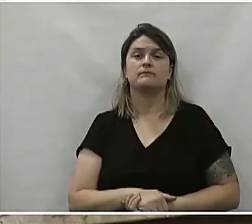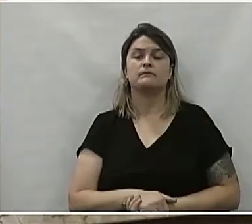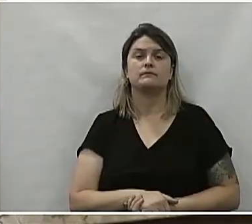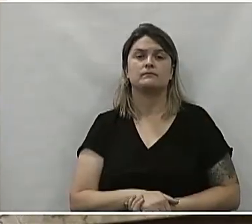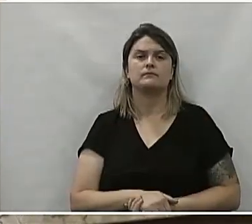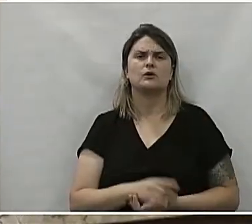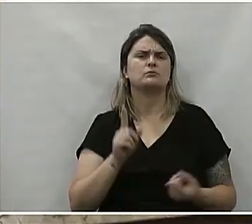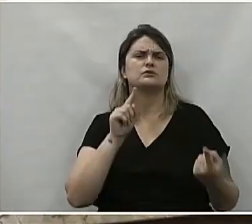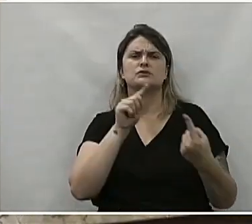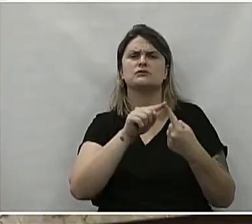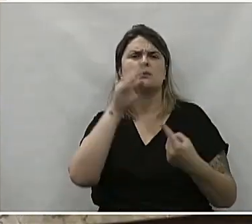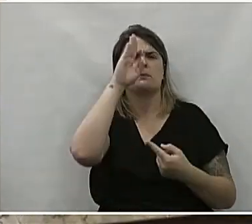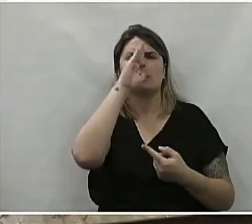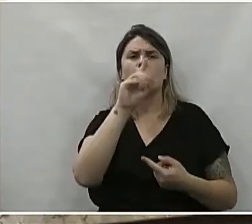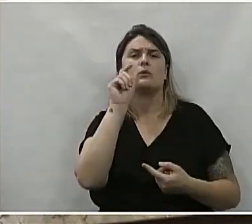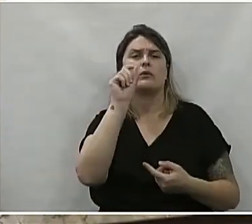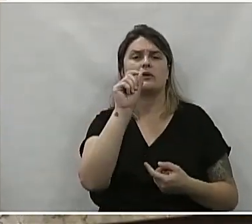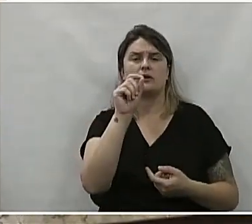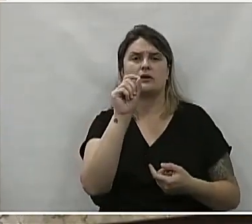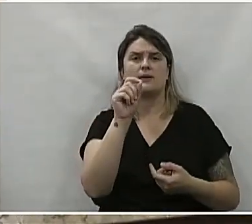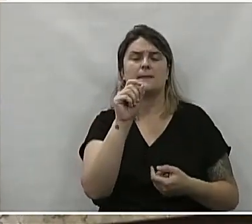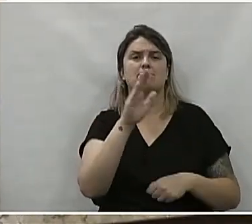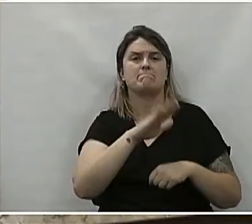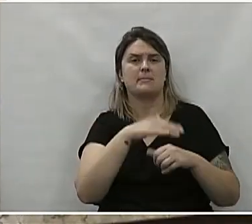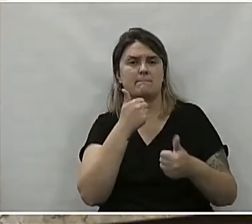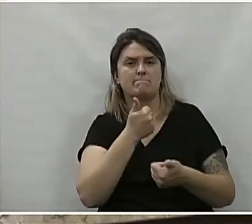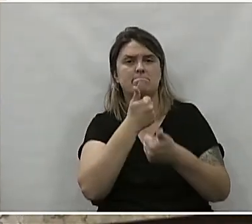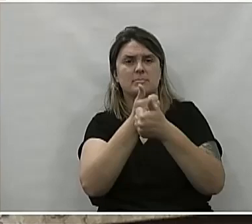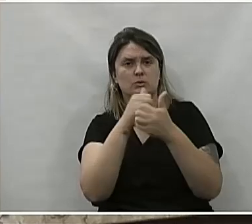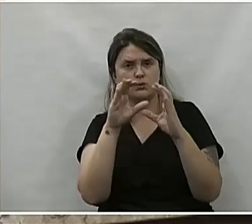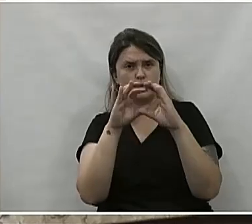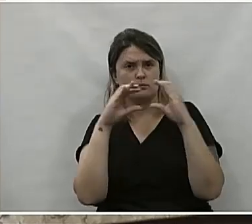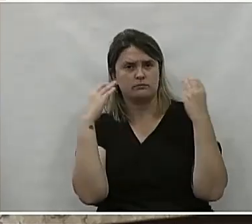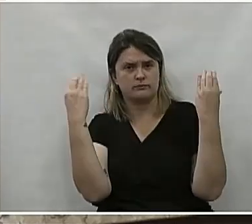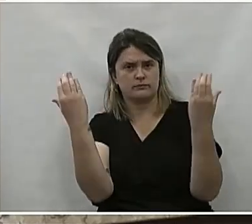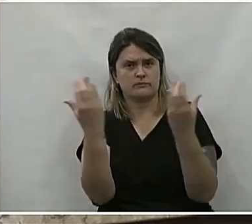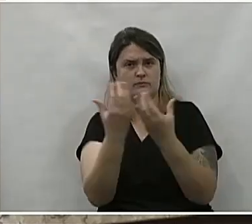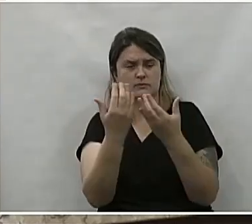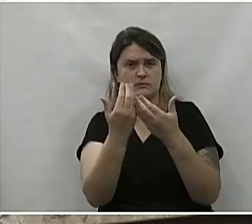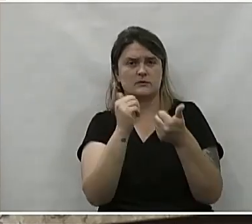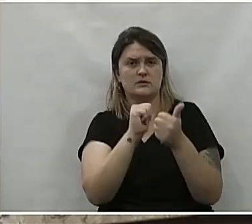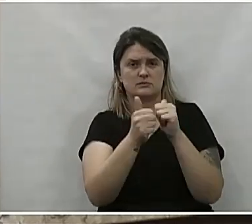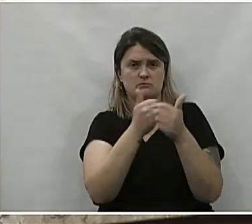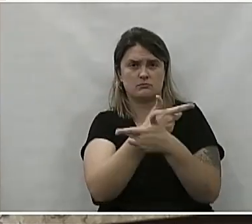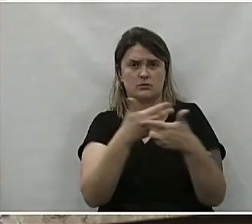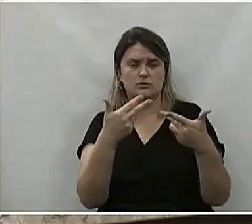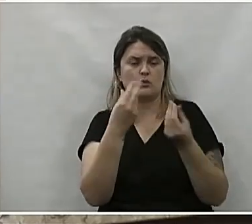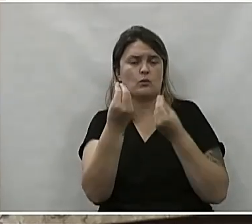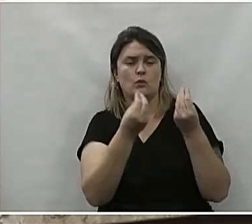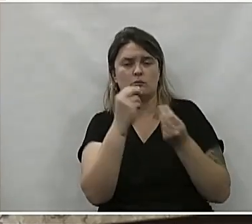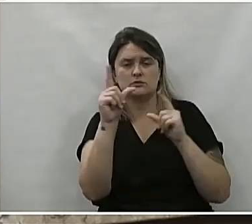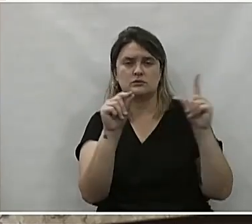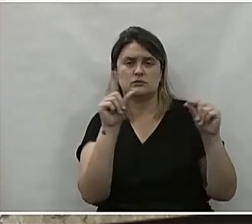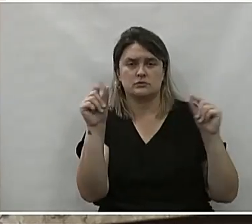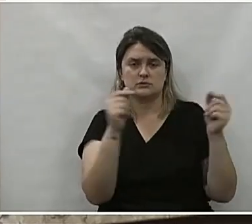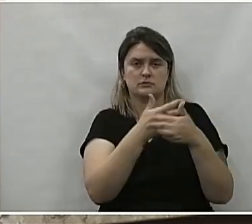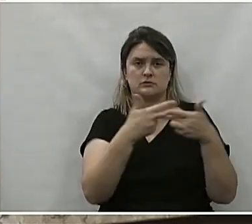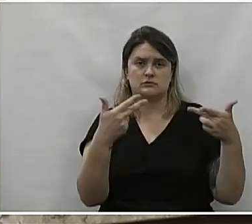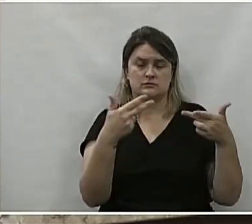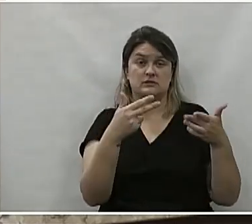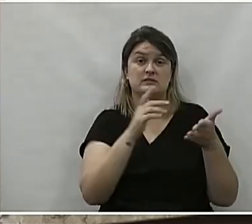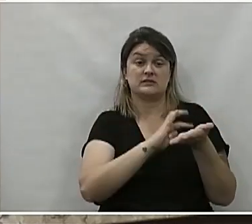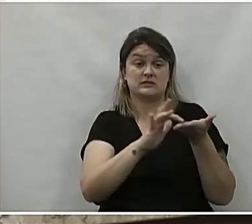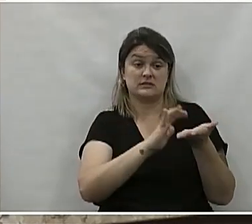O intuito principal É aproximar A comunidade Esportiva Nas tomadas De decisões Por parte Da